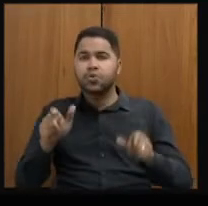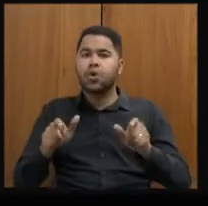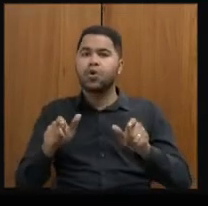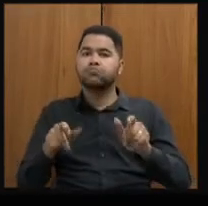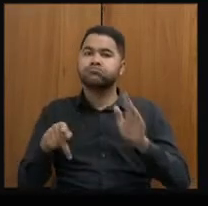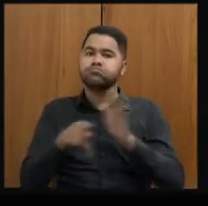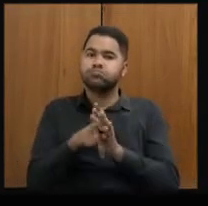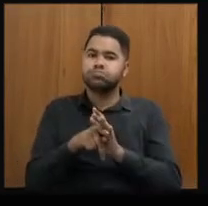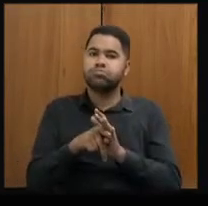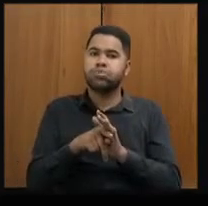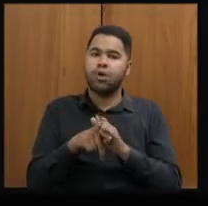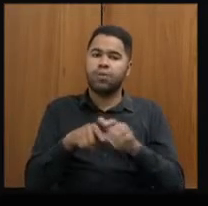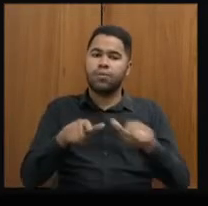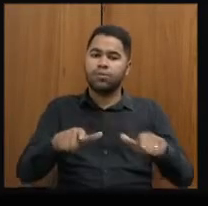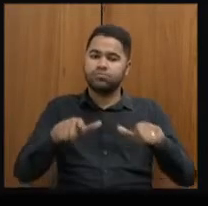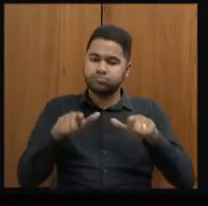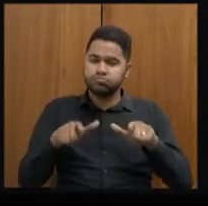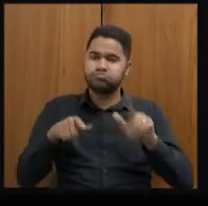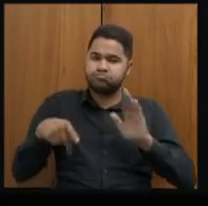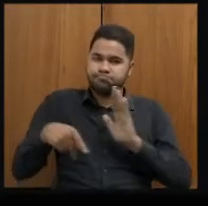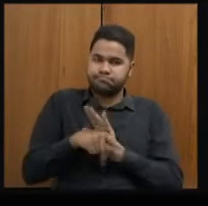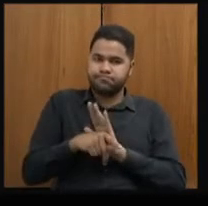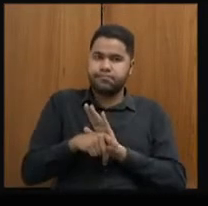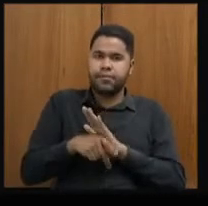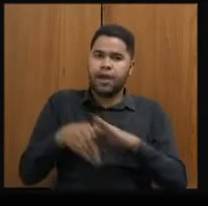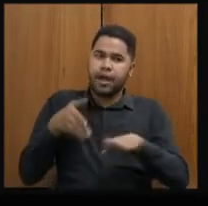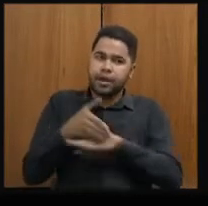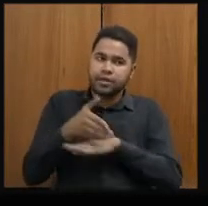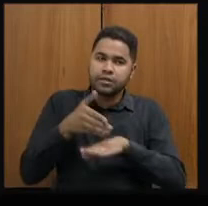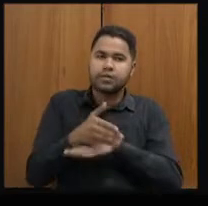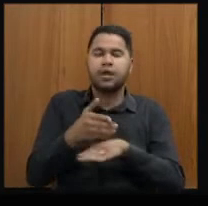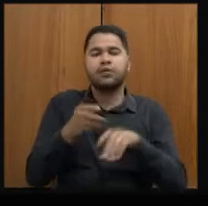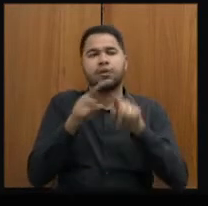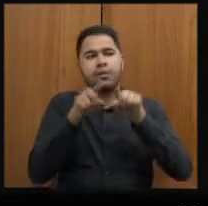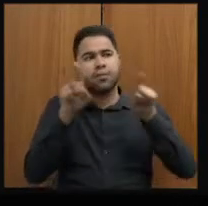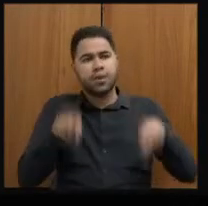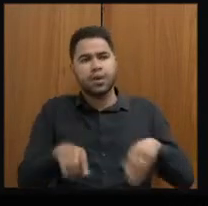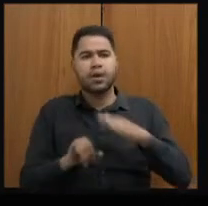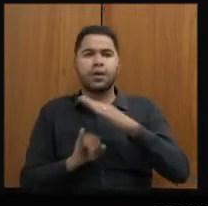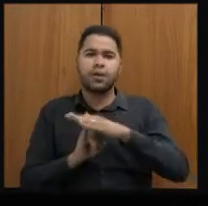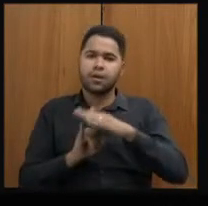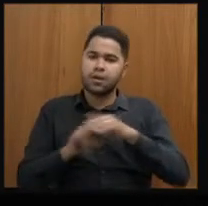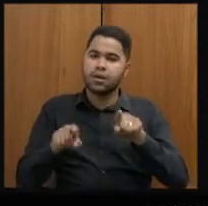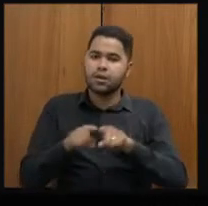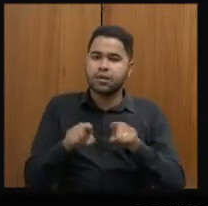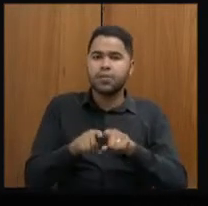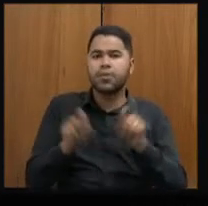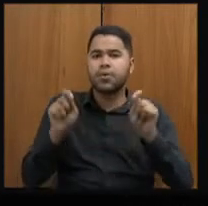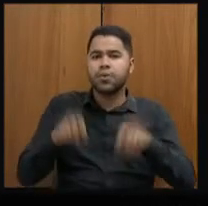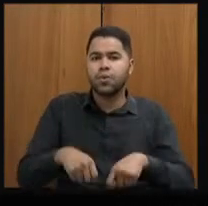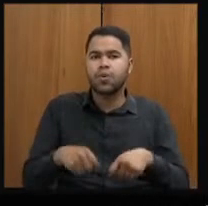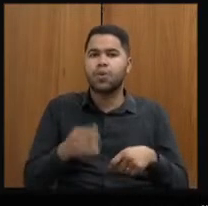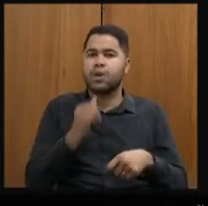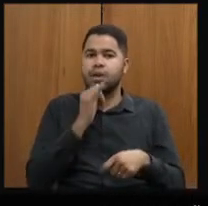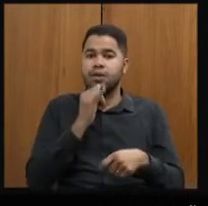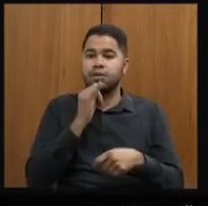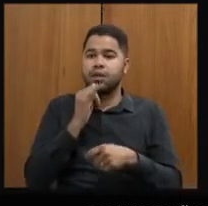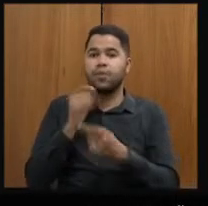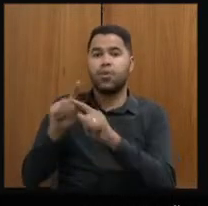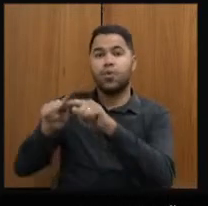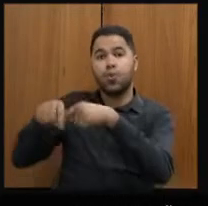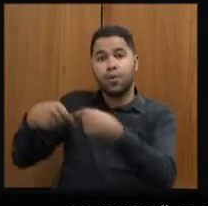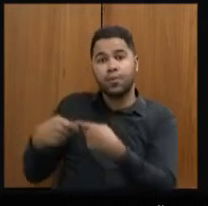tem a sua escritura Deputado tem acesso a mercados institucionais tenha condição de tirar um crédito